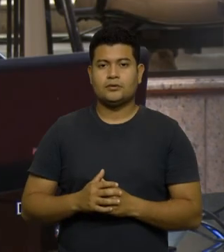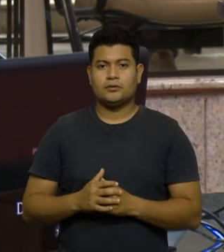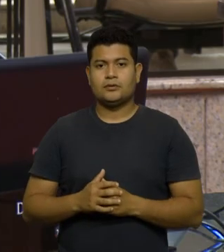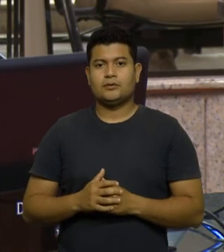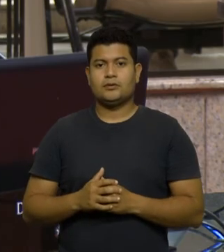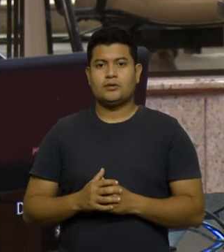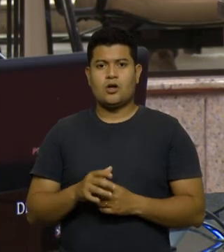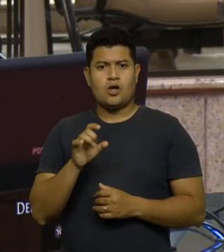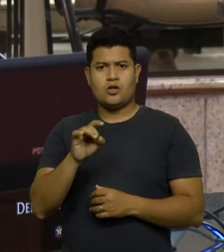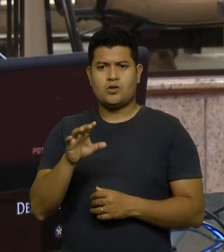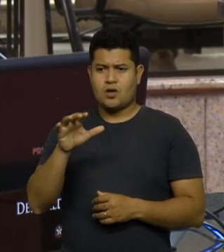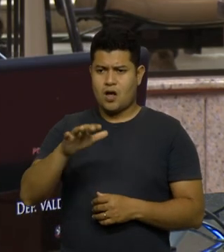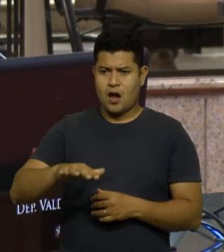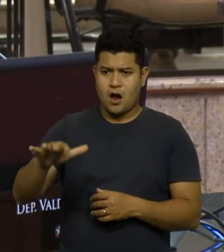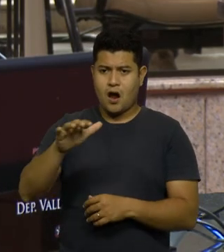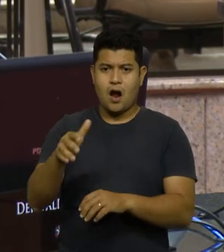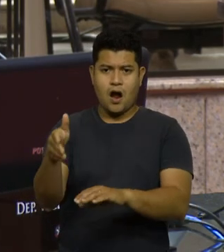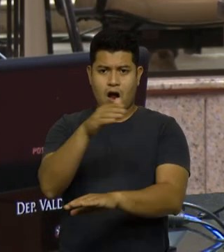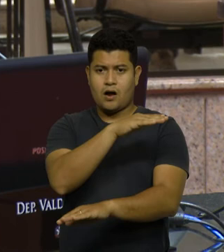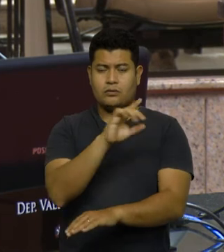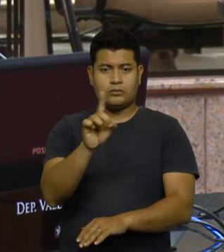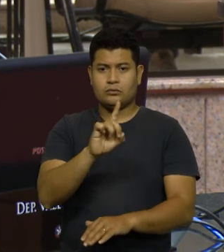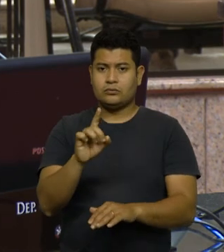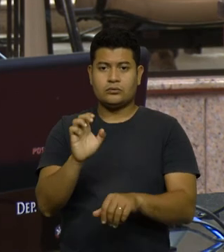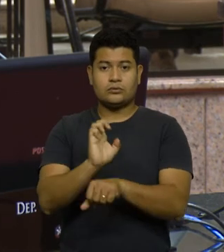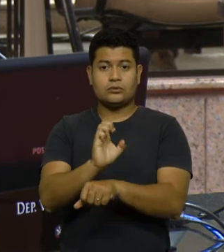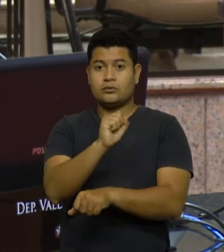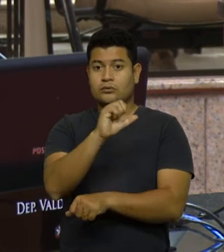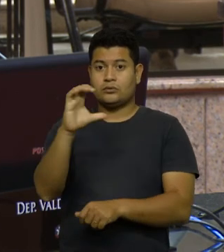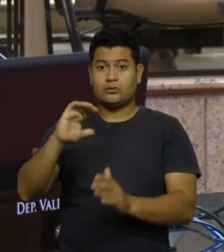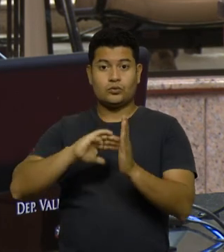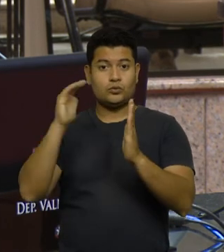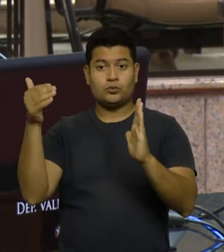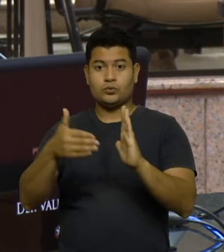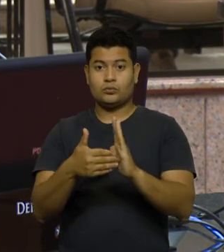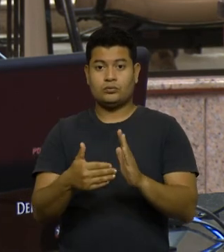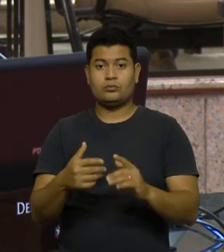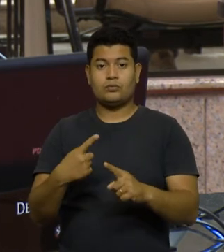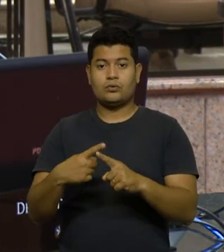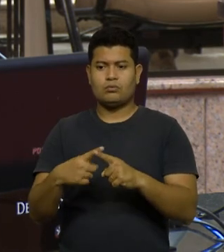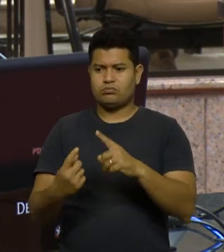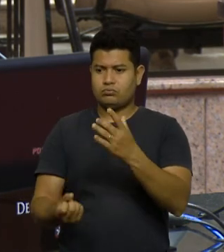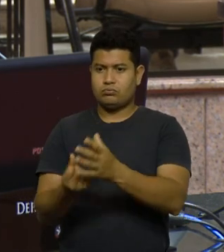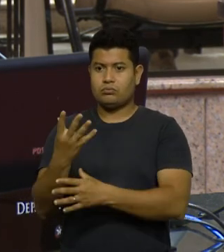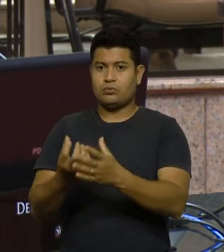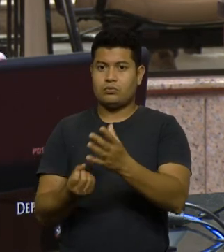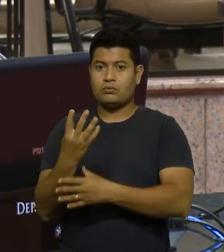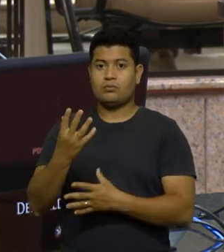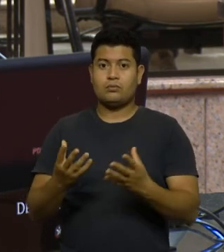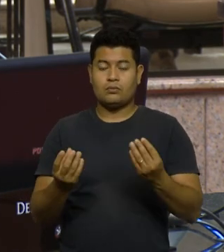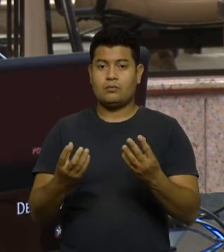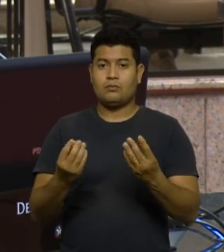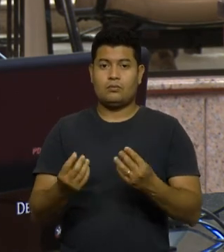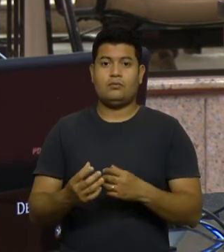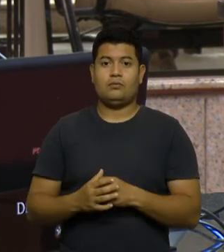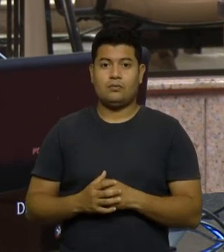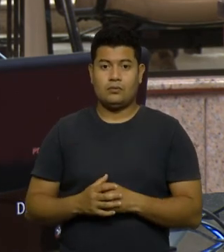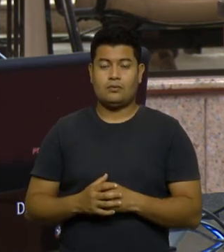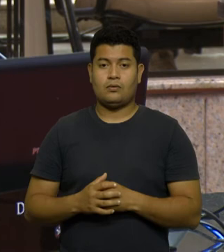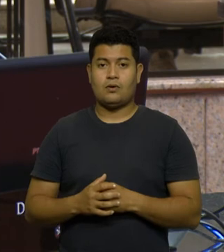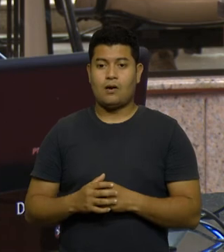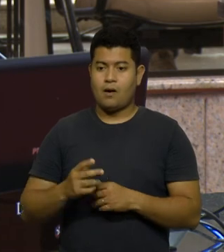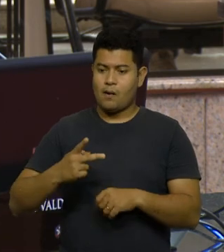na região serrana, mas em Santa Catarina, por tudo que produz para Santa Catarina, para o